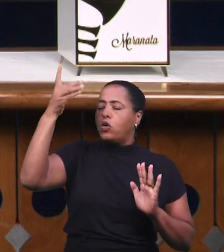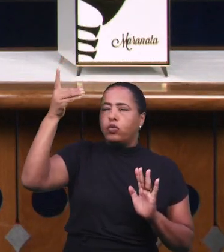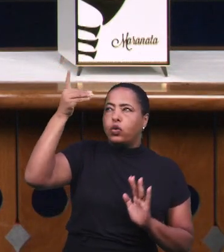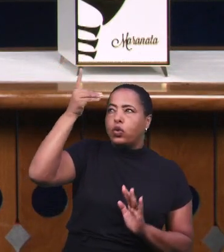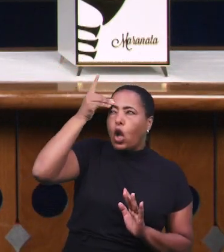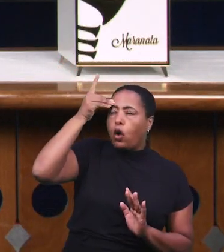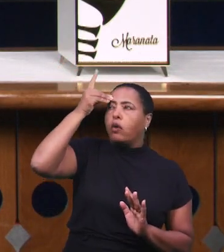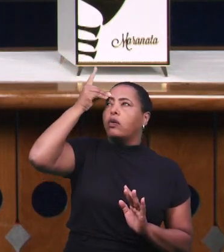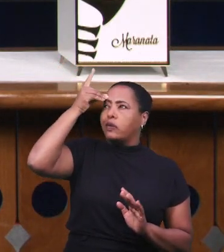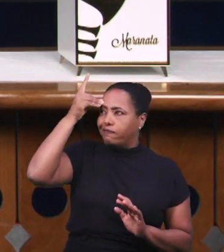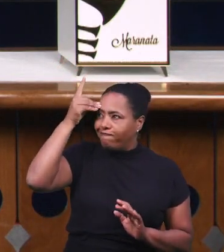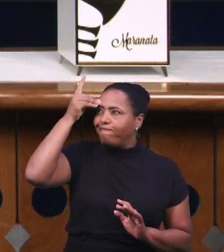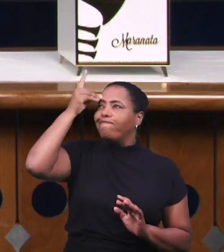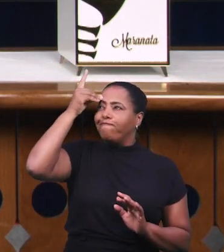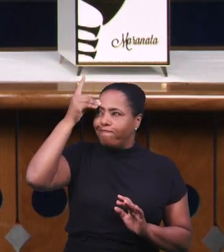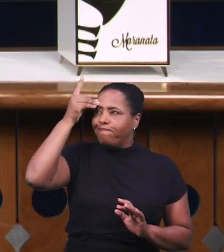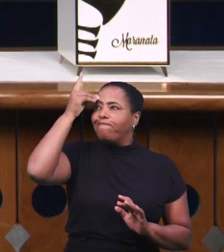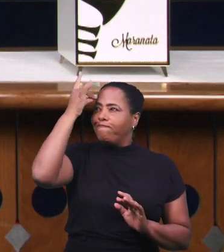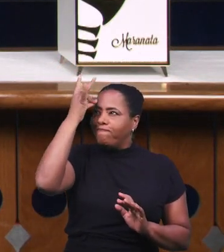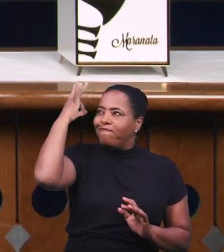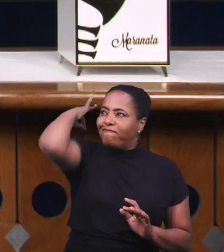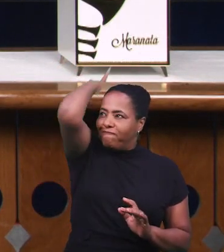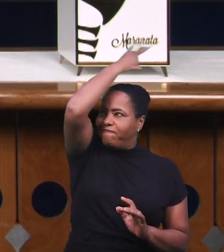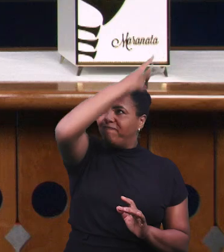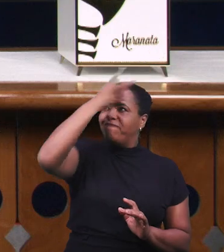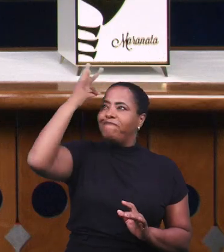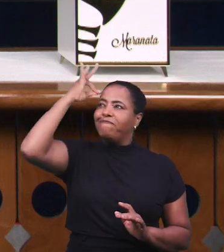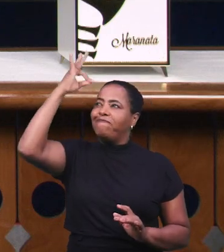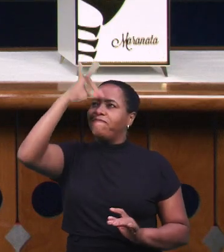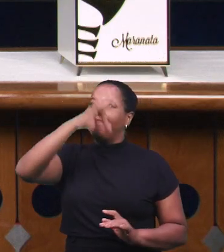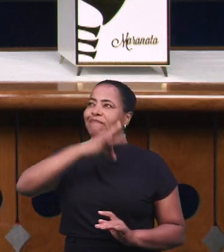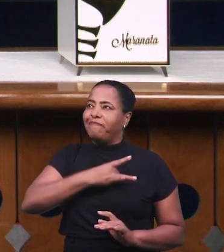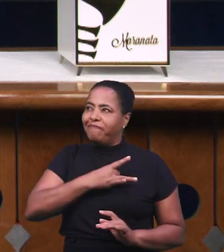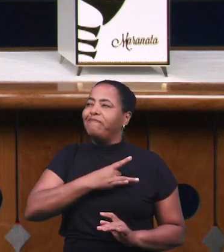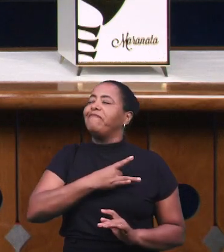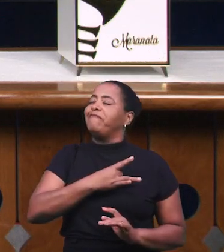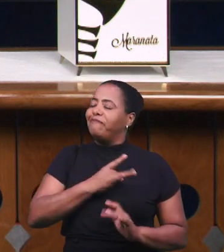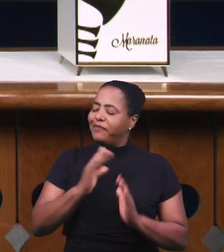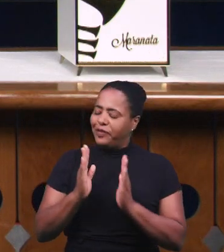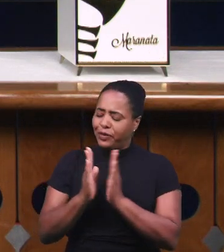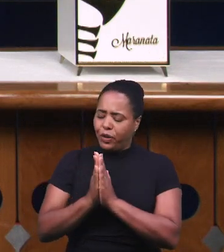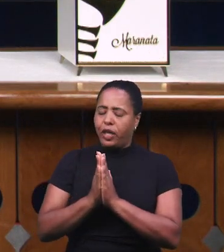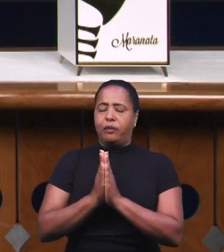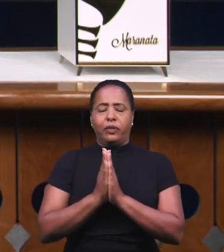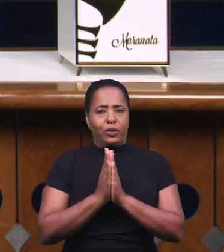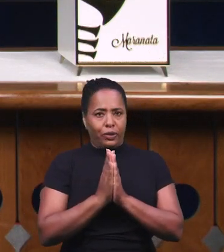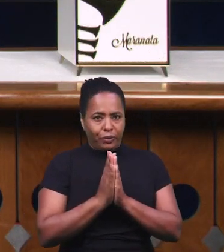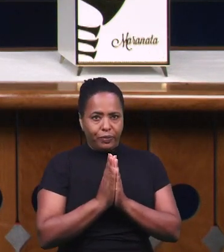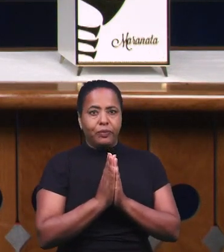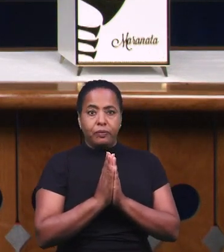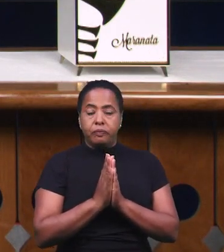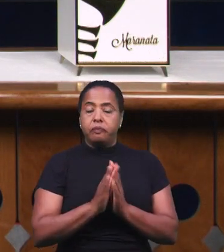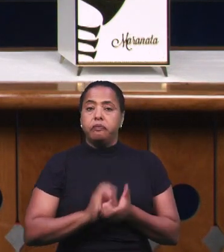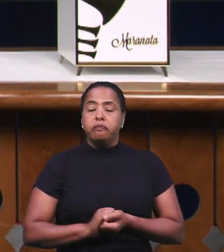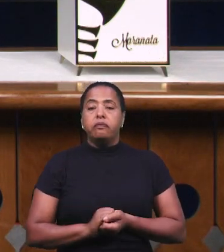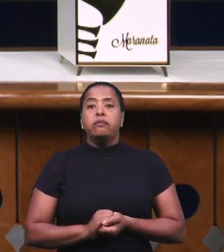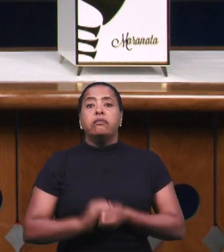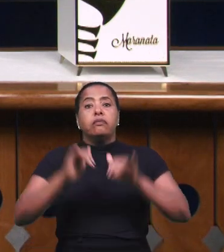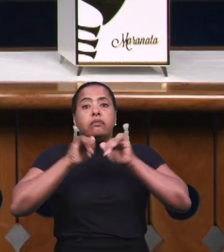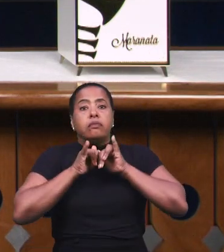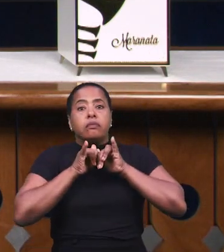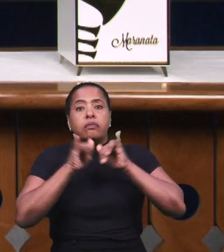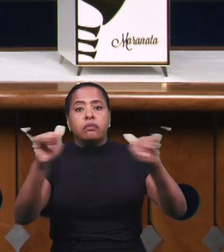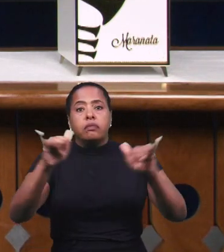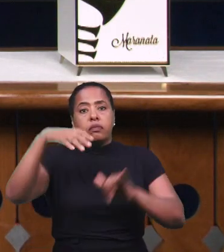dons espirituais, batiza com o Espírito Santo. Nós assim oramos e dizemos que a graça de